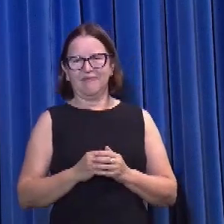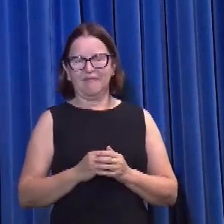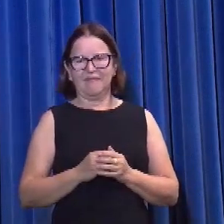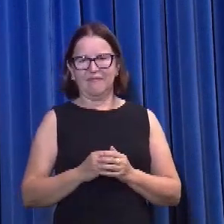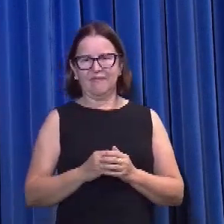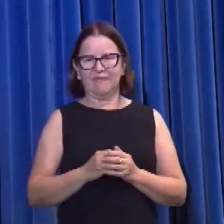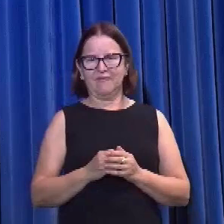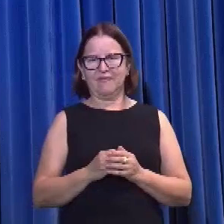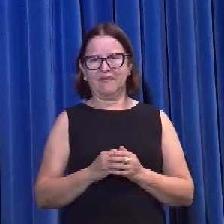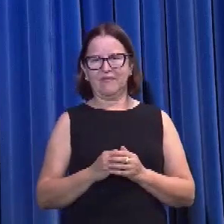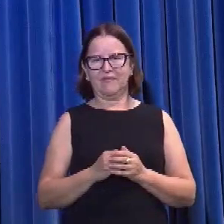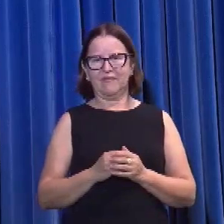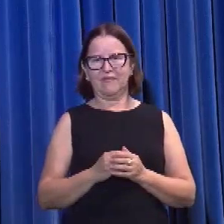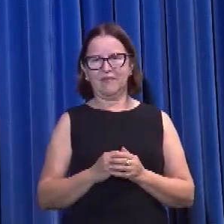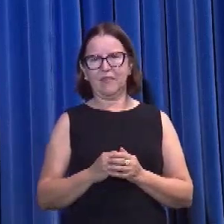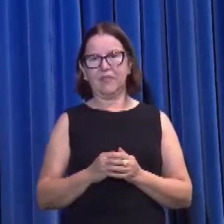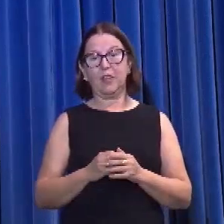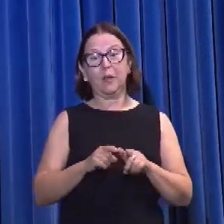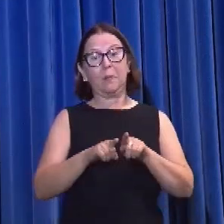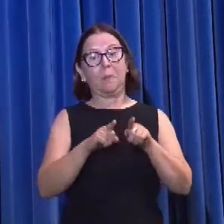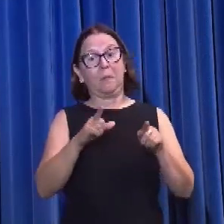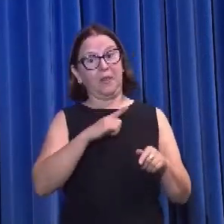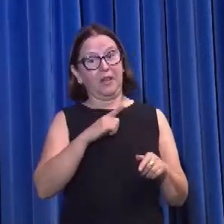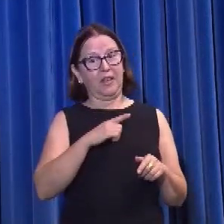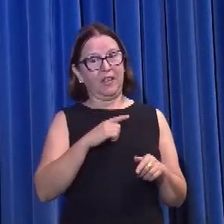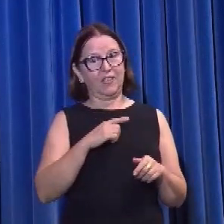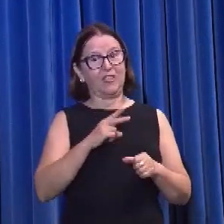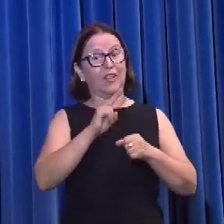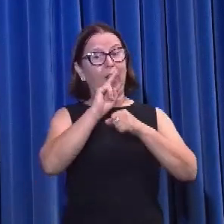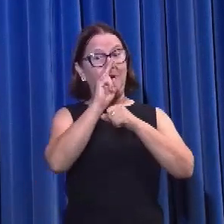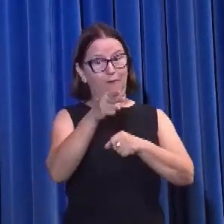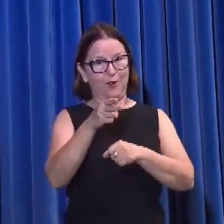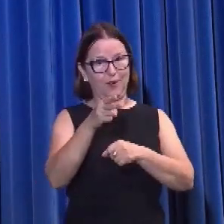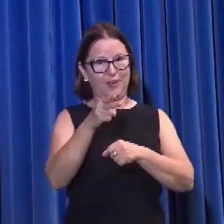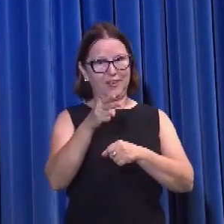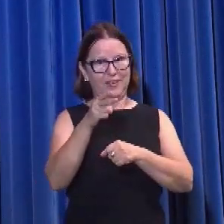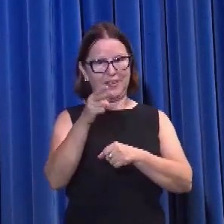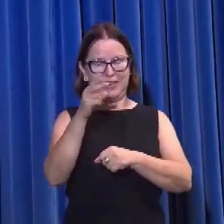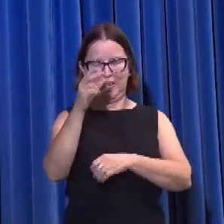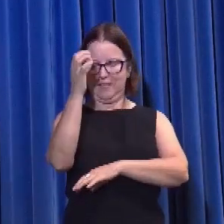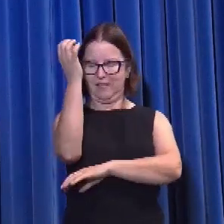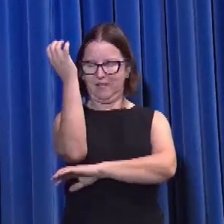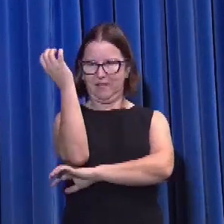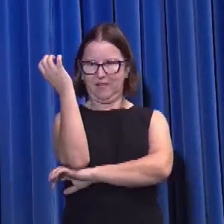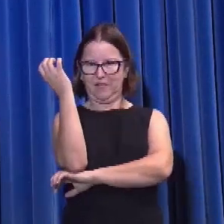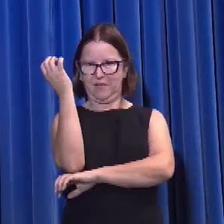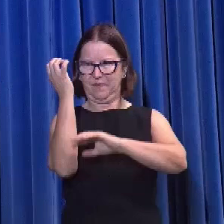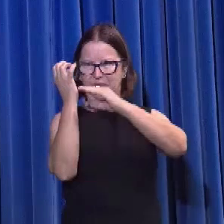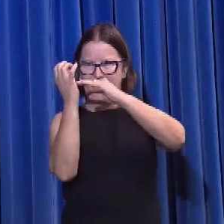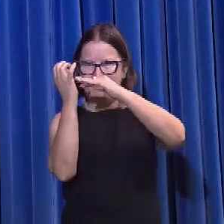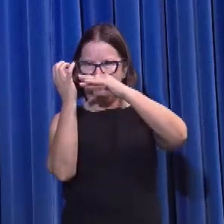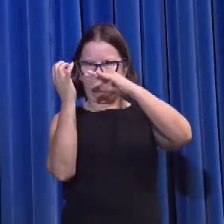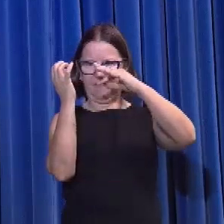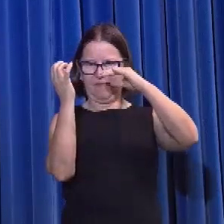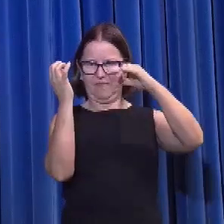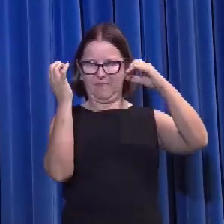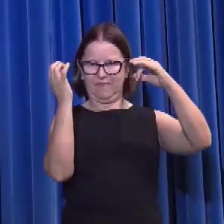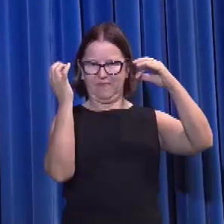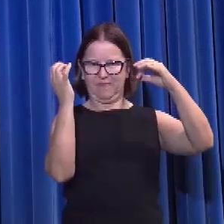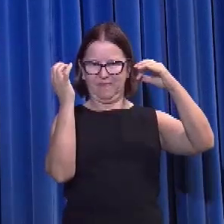Ele nem tinha força para suportar os galhos, porque os galhos estavam presos